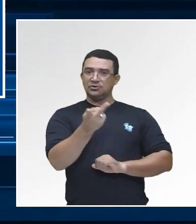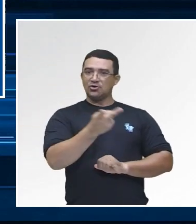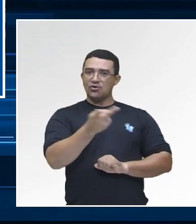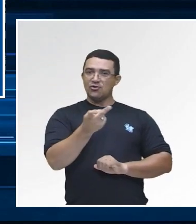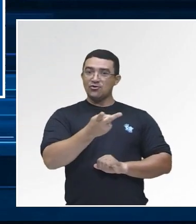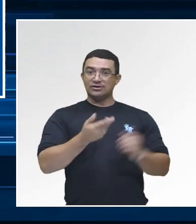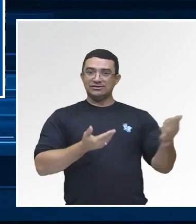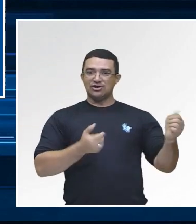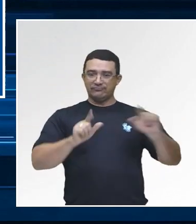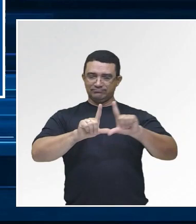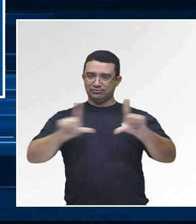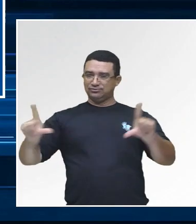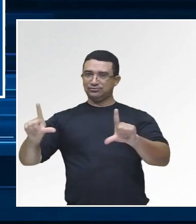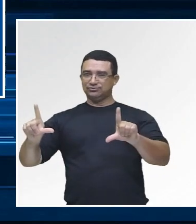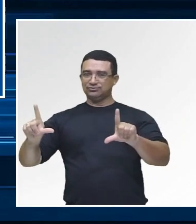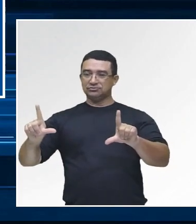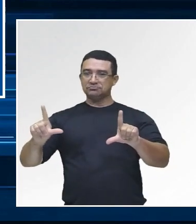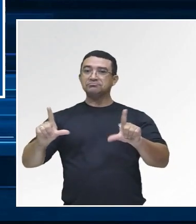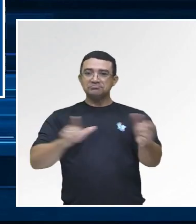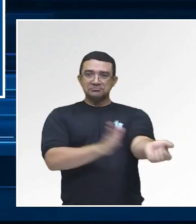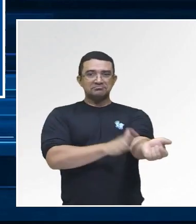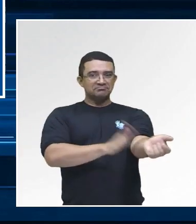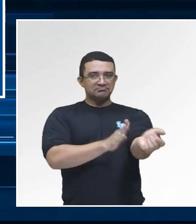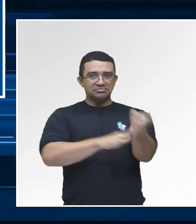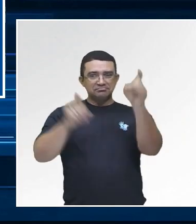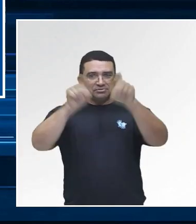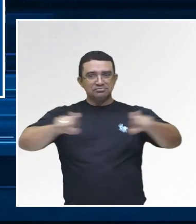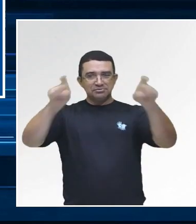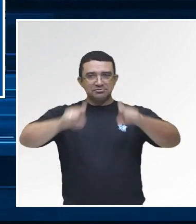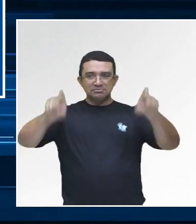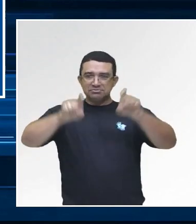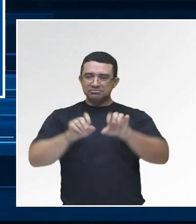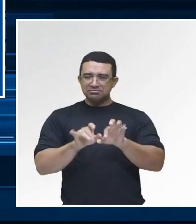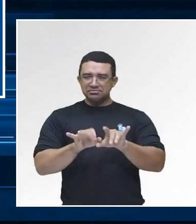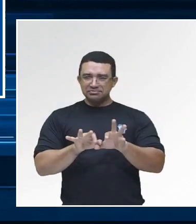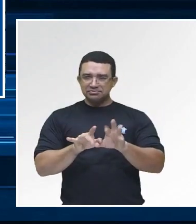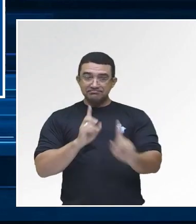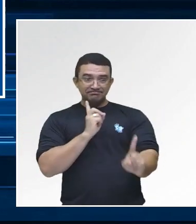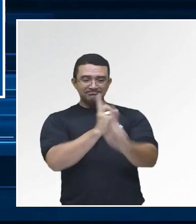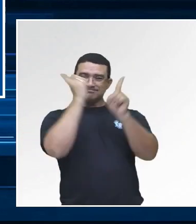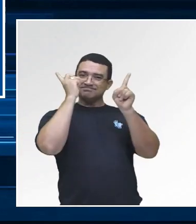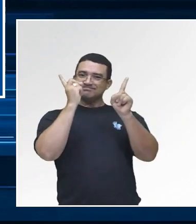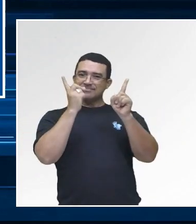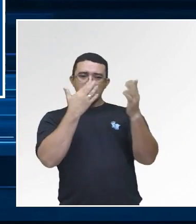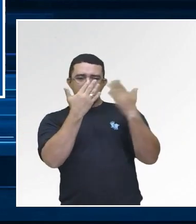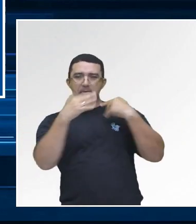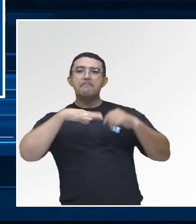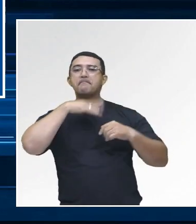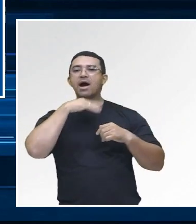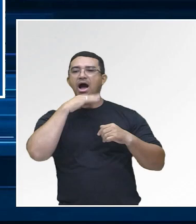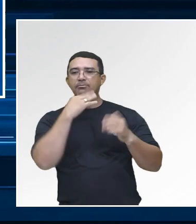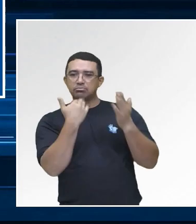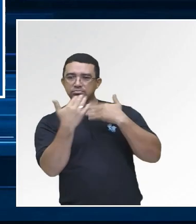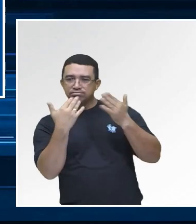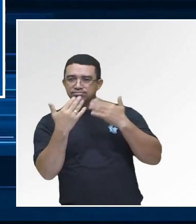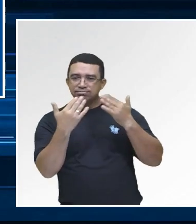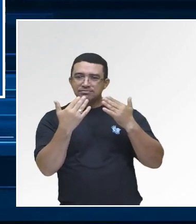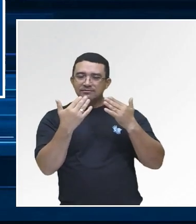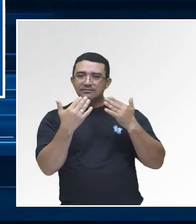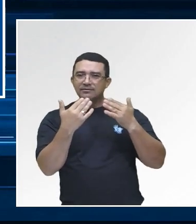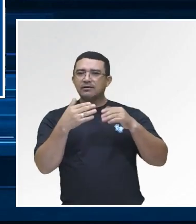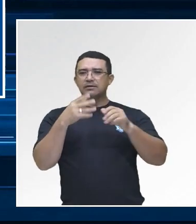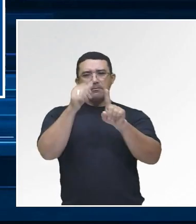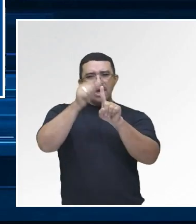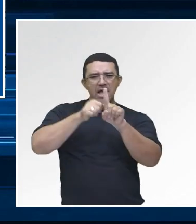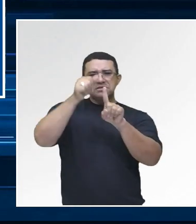em computador conhecem-se numa sala de bate-papo da internet. Durante meses, eles conversam,